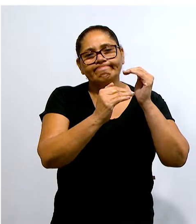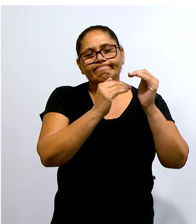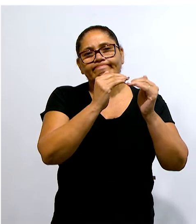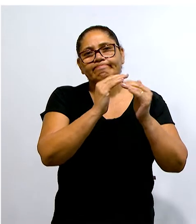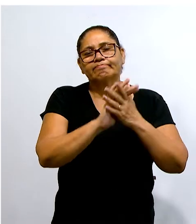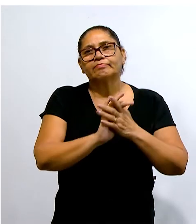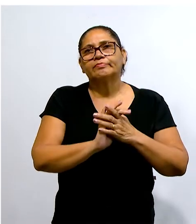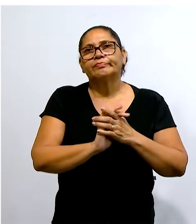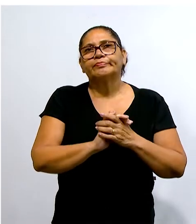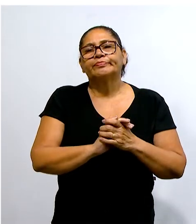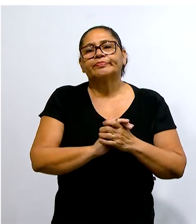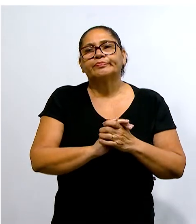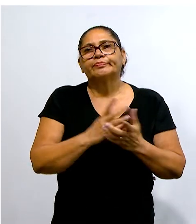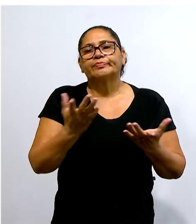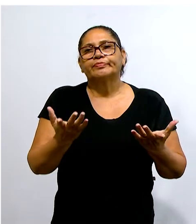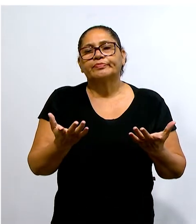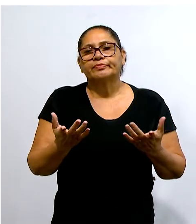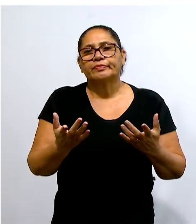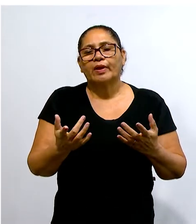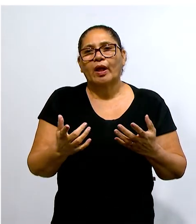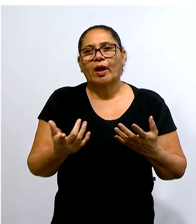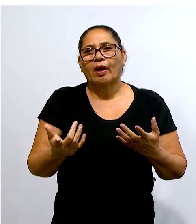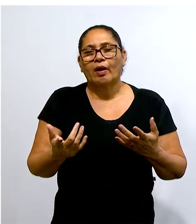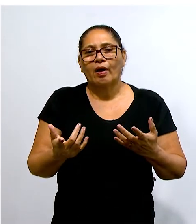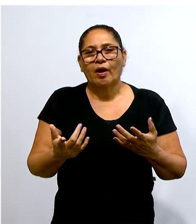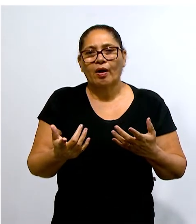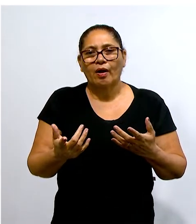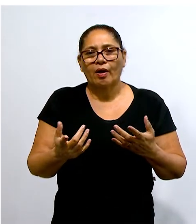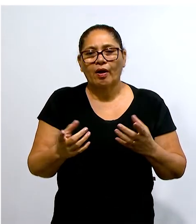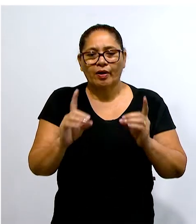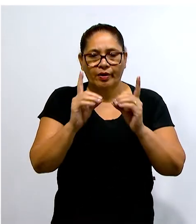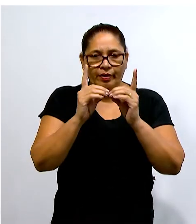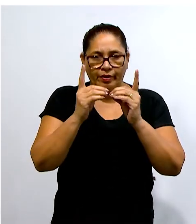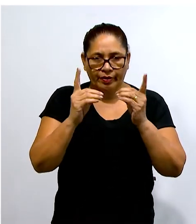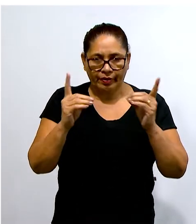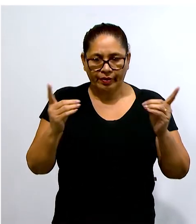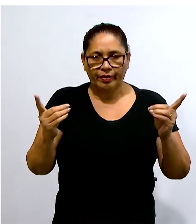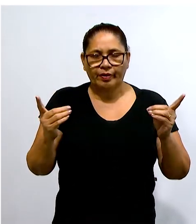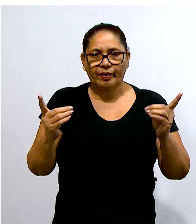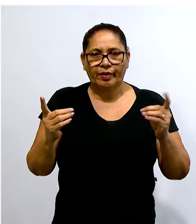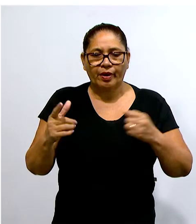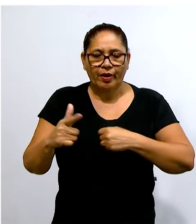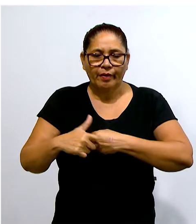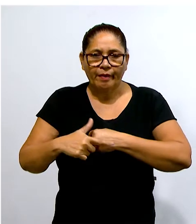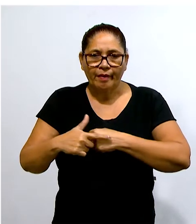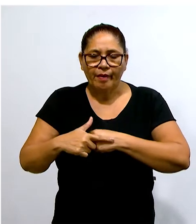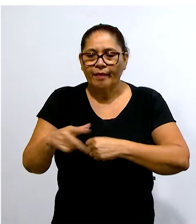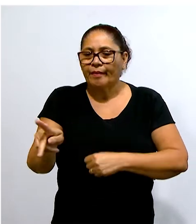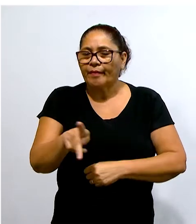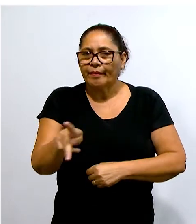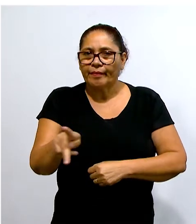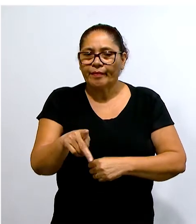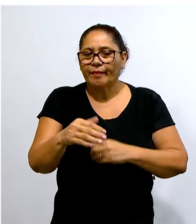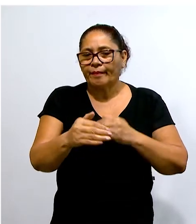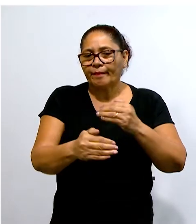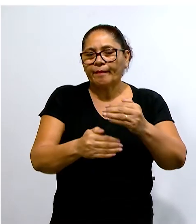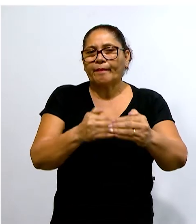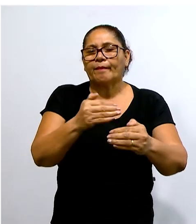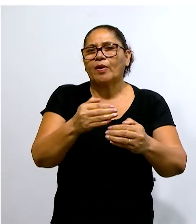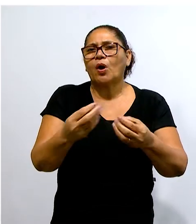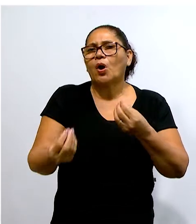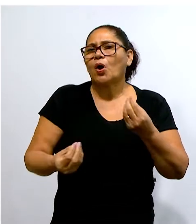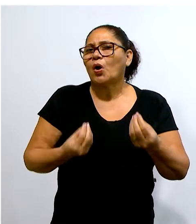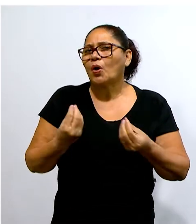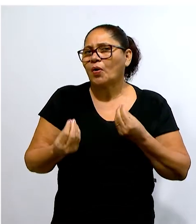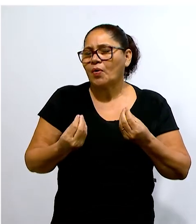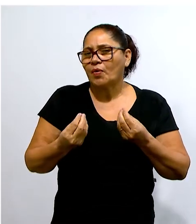Os elementos que são variáveis são a sequência didática, compreender o papel do professor nesse processo, como